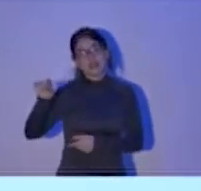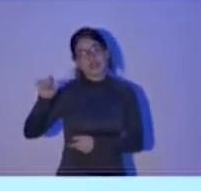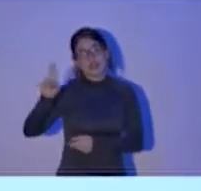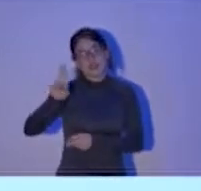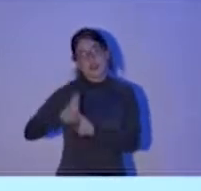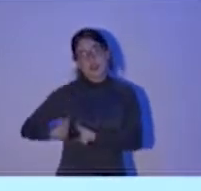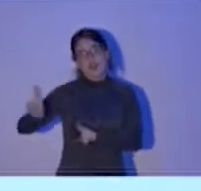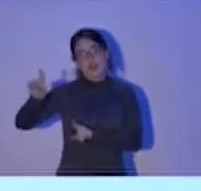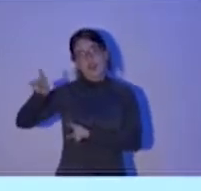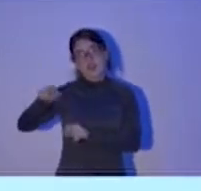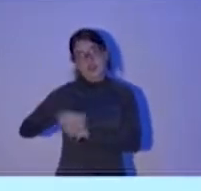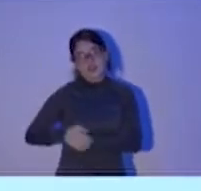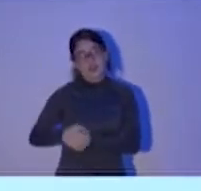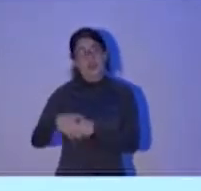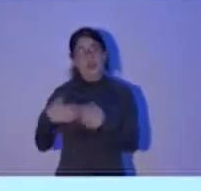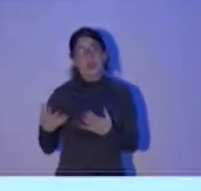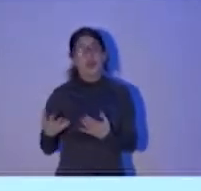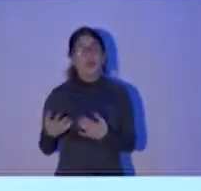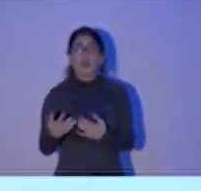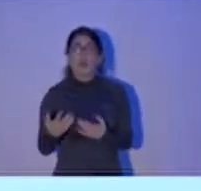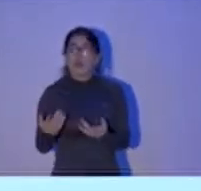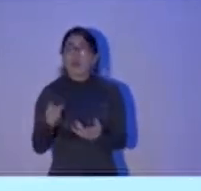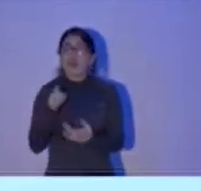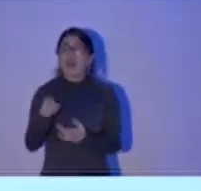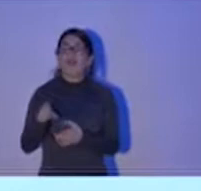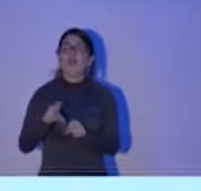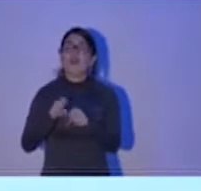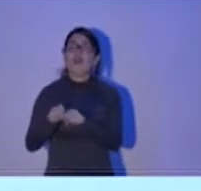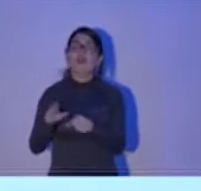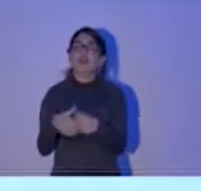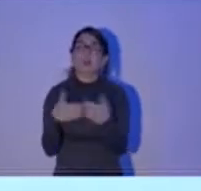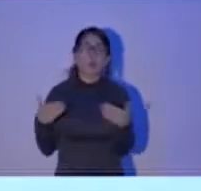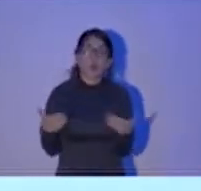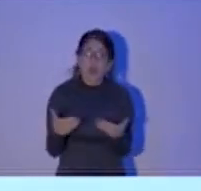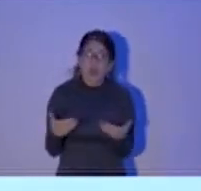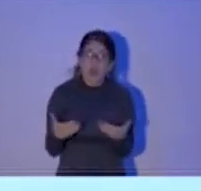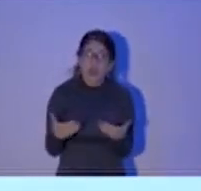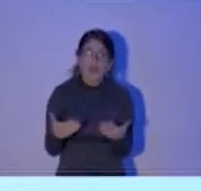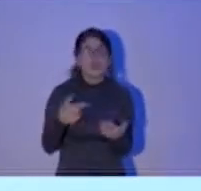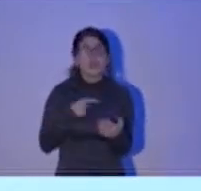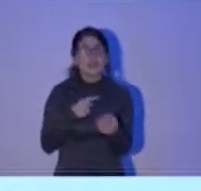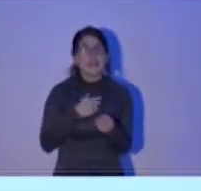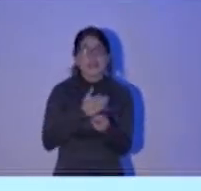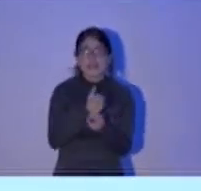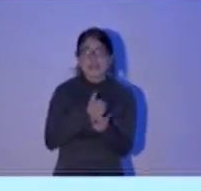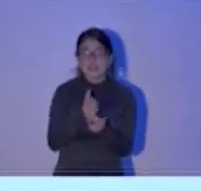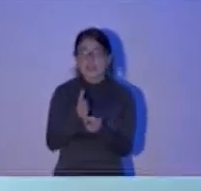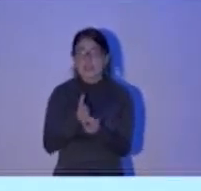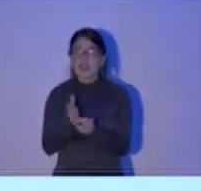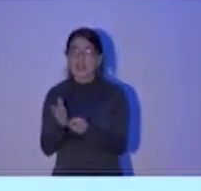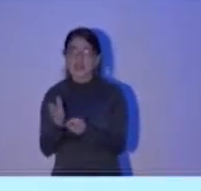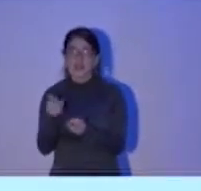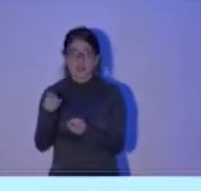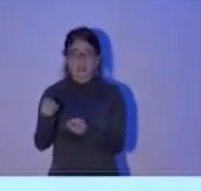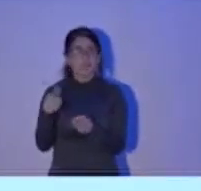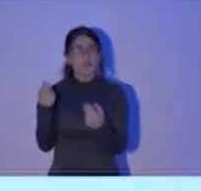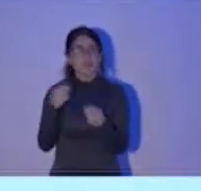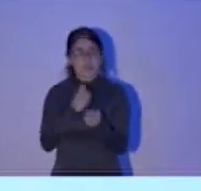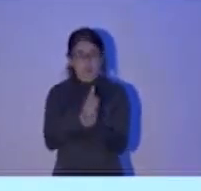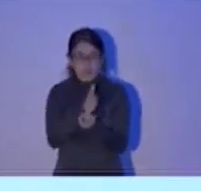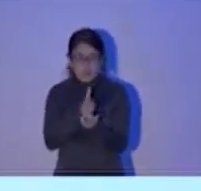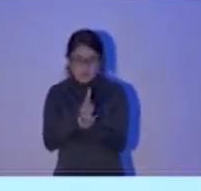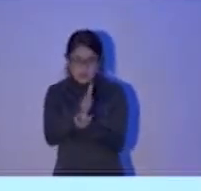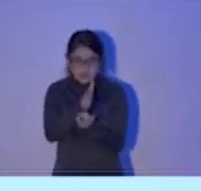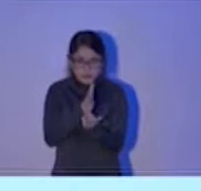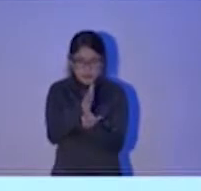Então, essa discussão ela encontra uma trilha, né, de três caminhos, mas caminhos que precisam se encontrar, tem